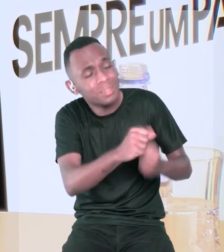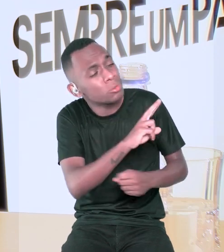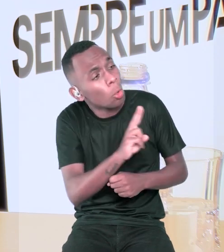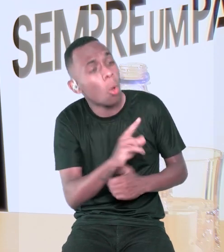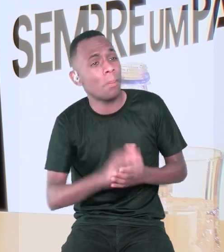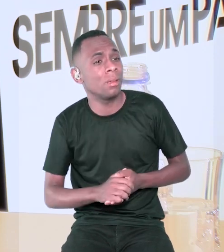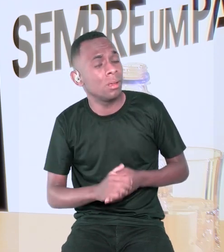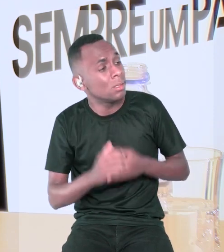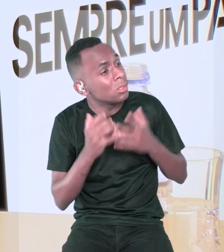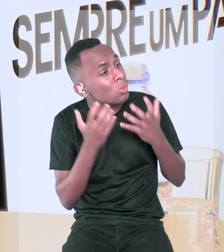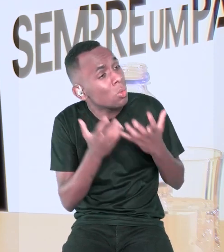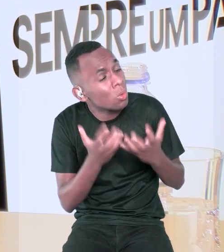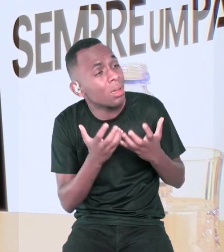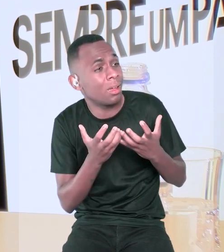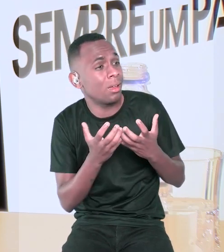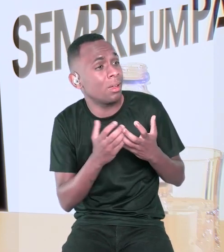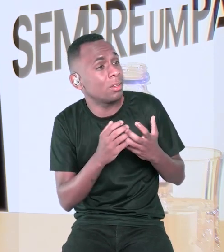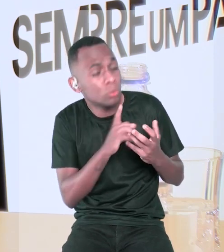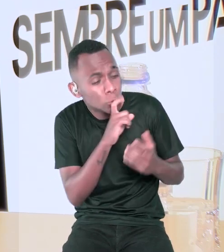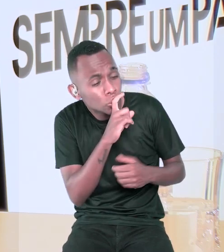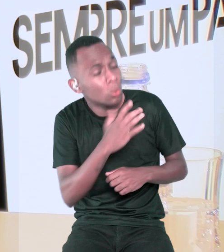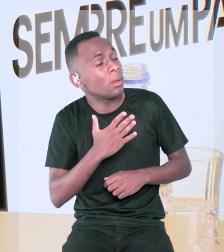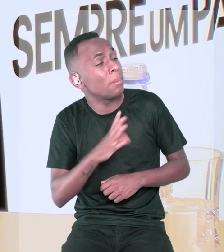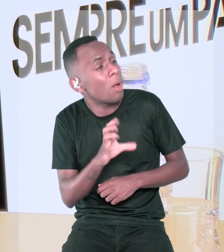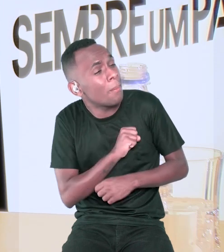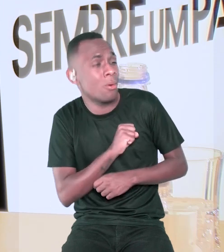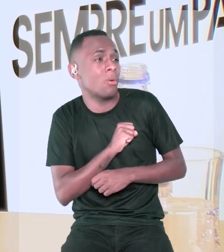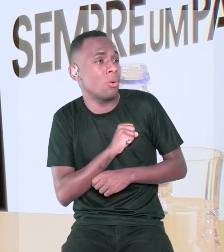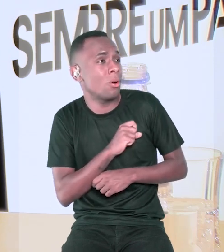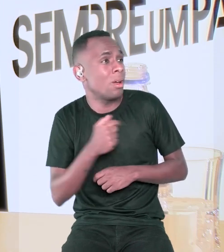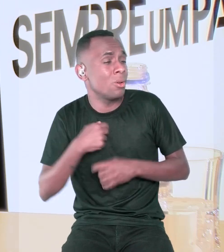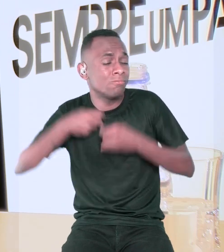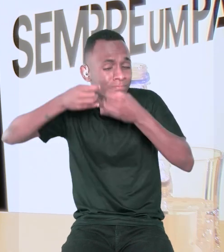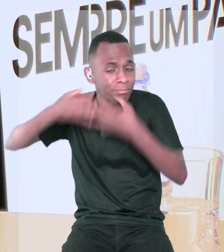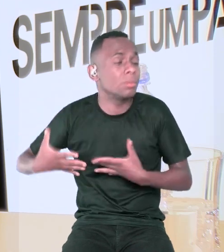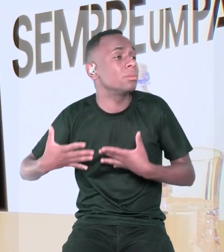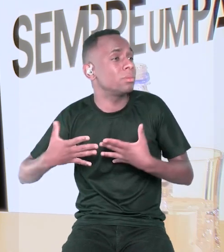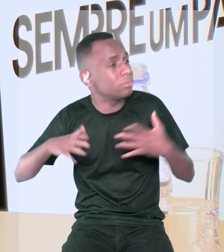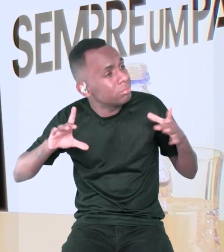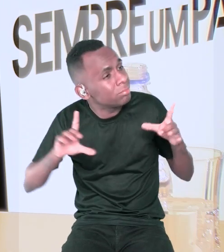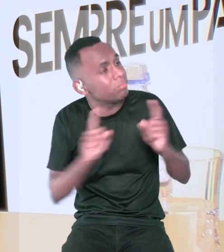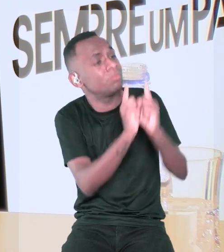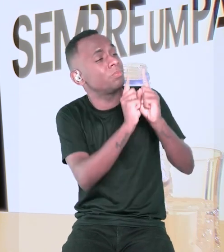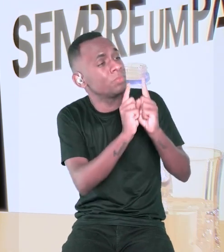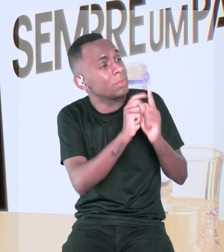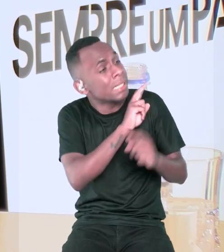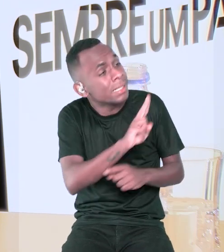recuse esse nome. Ou se não quer, jure só que me ama, e eu não serei mais dos